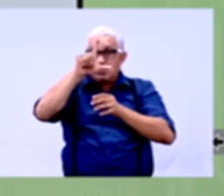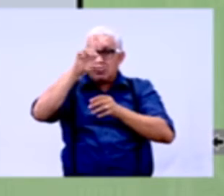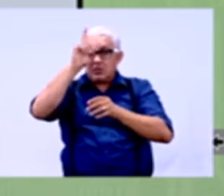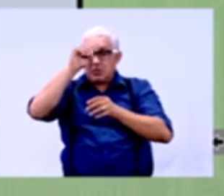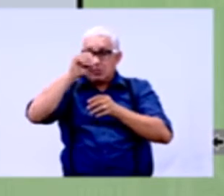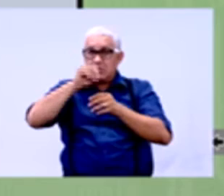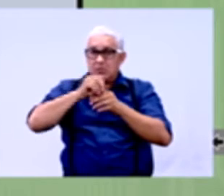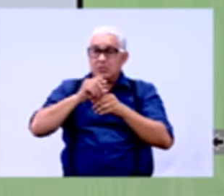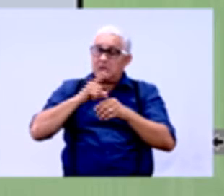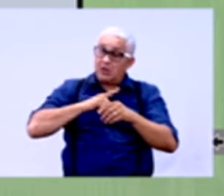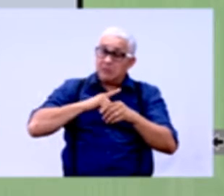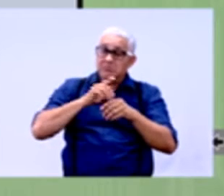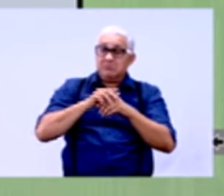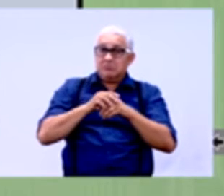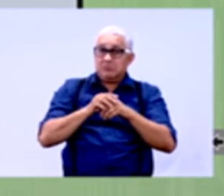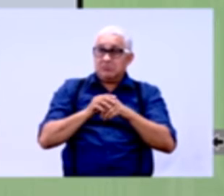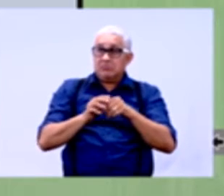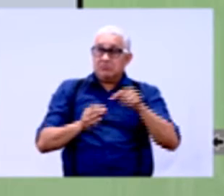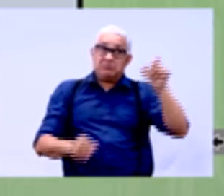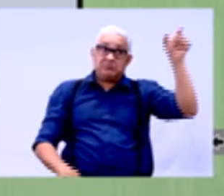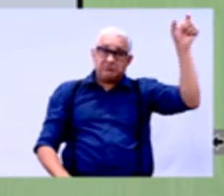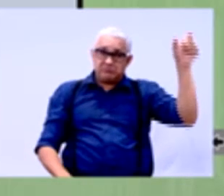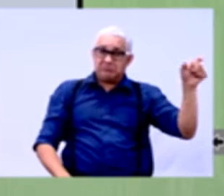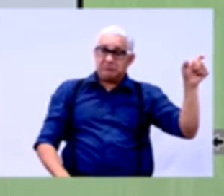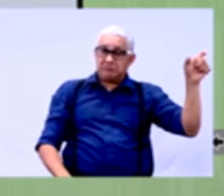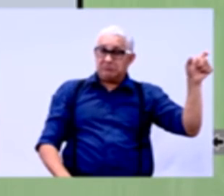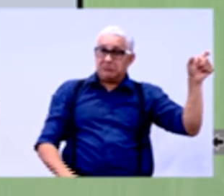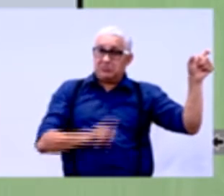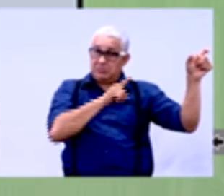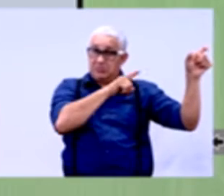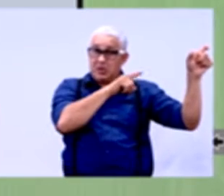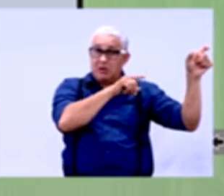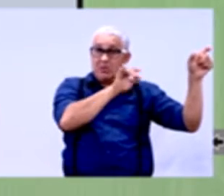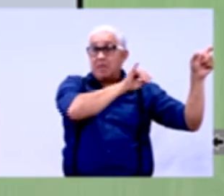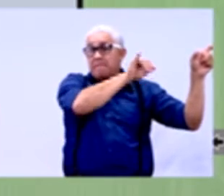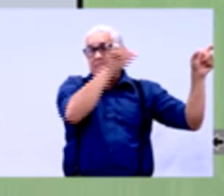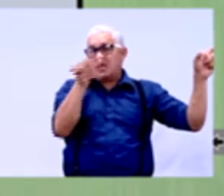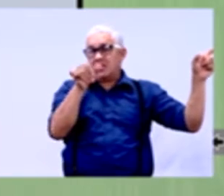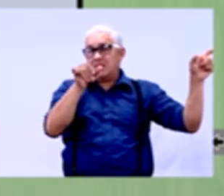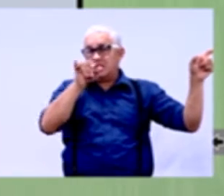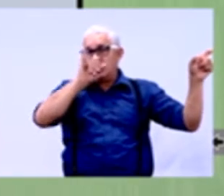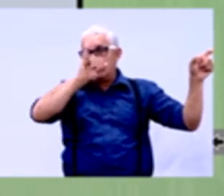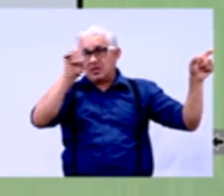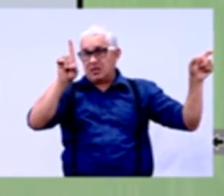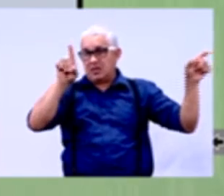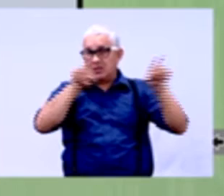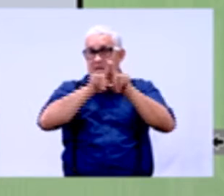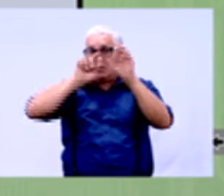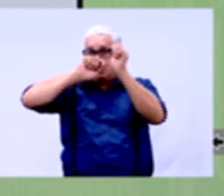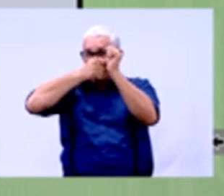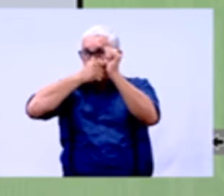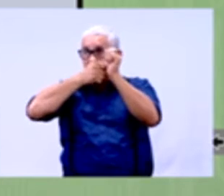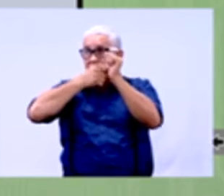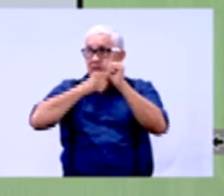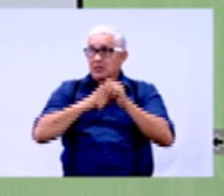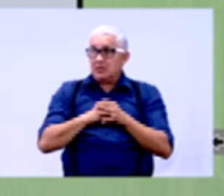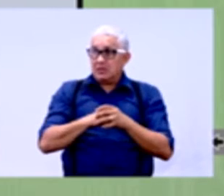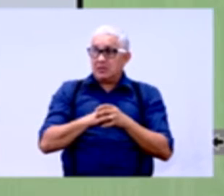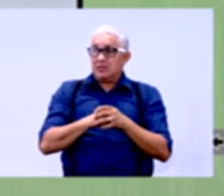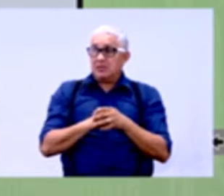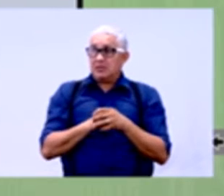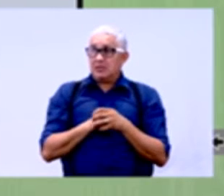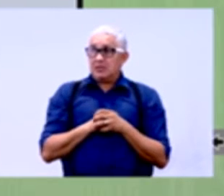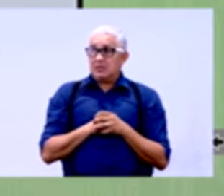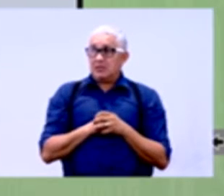o usuário, que o ator cliente informou, o ID e a senha. E aí, desta